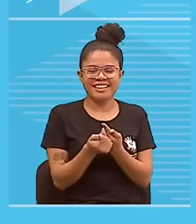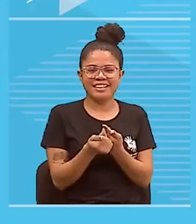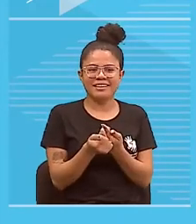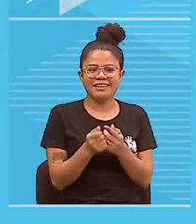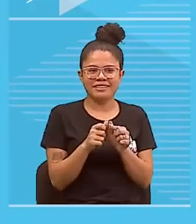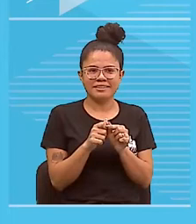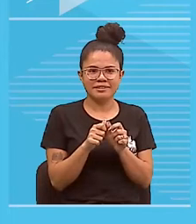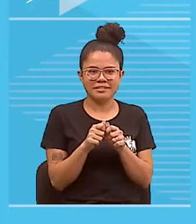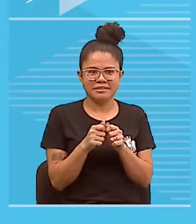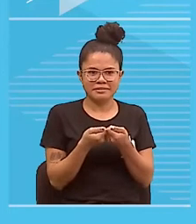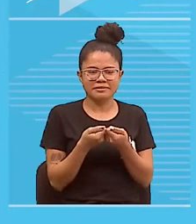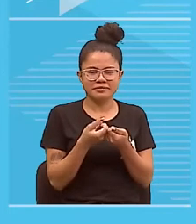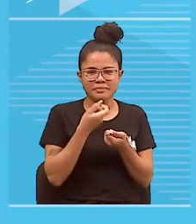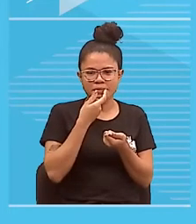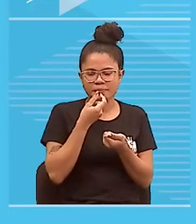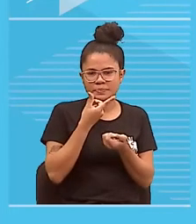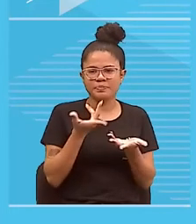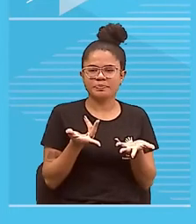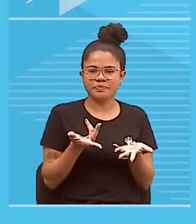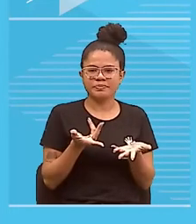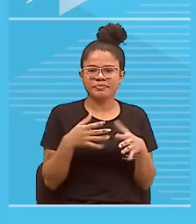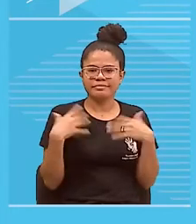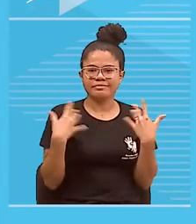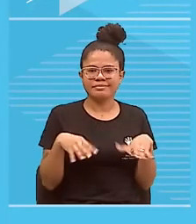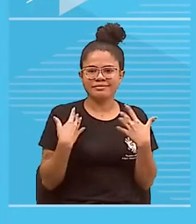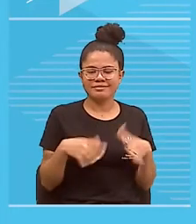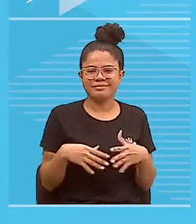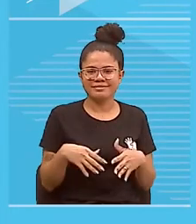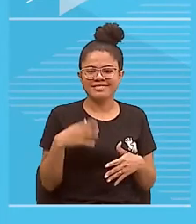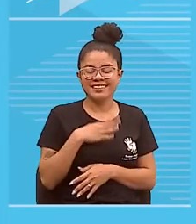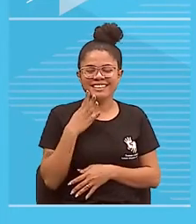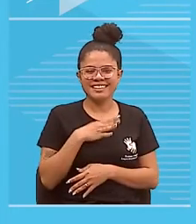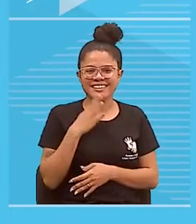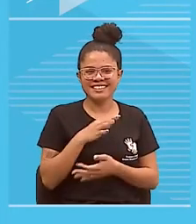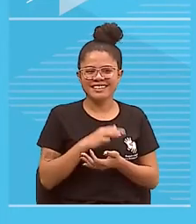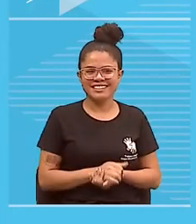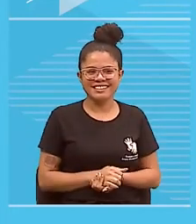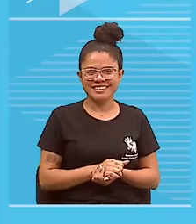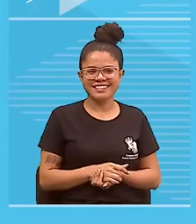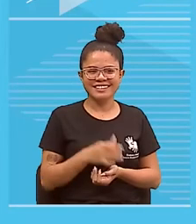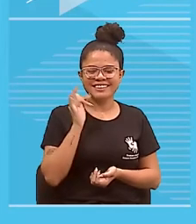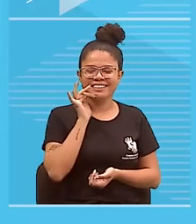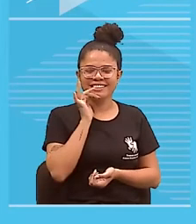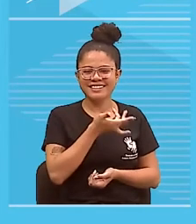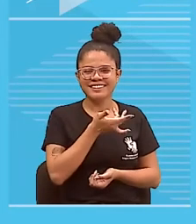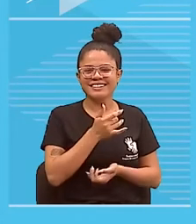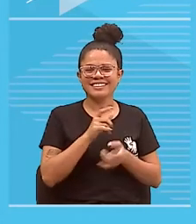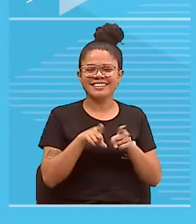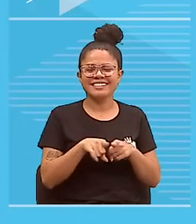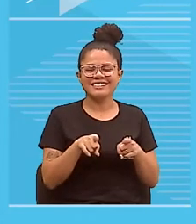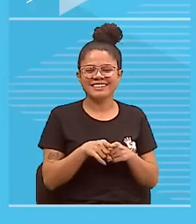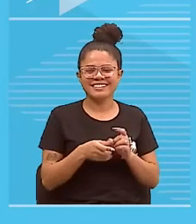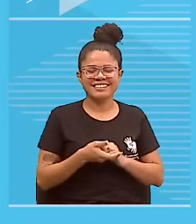era grandão nunca viu doce é incrível quer dizer eu achei né incrível você é bom demais